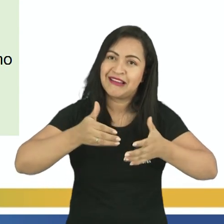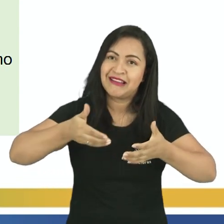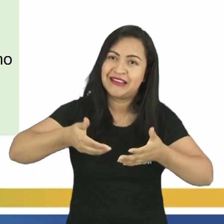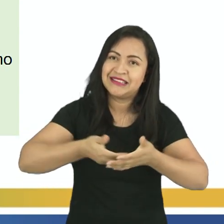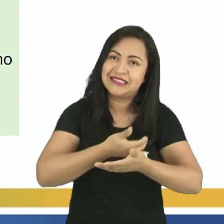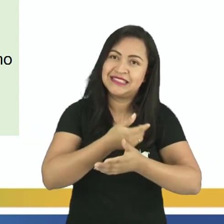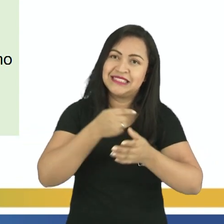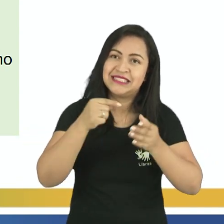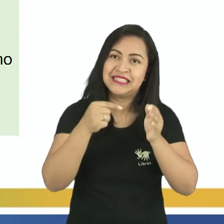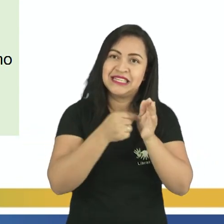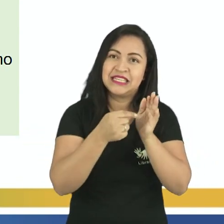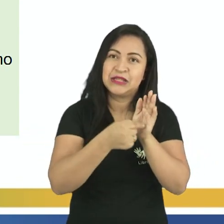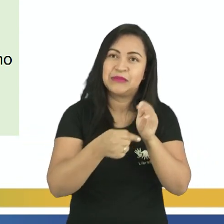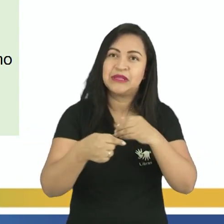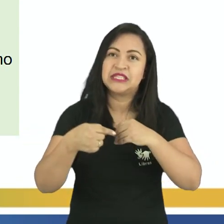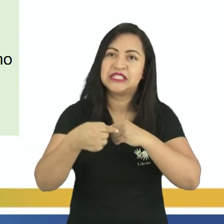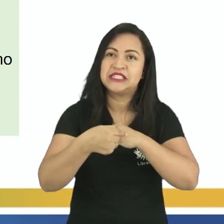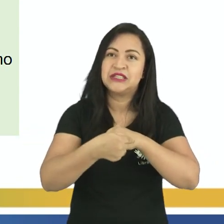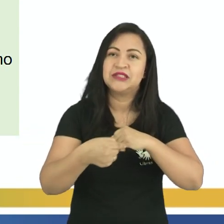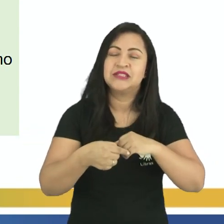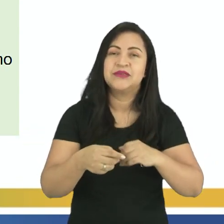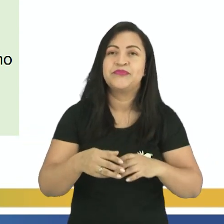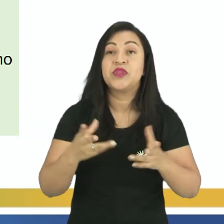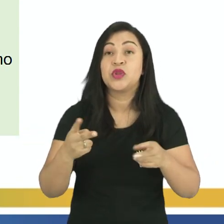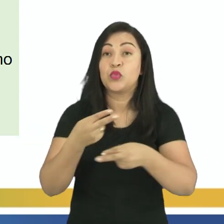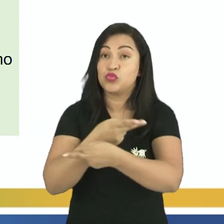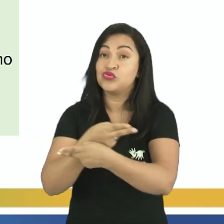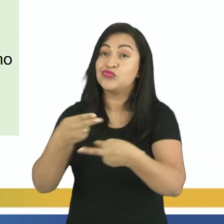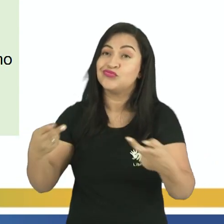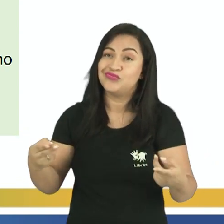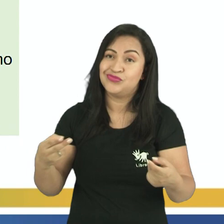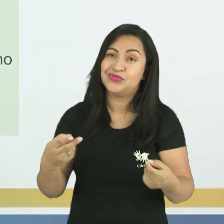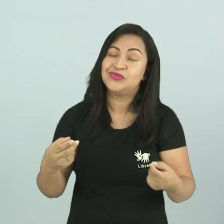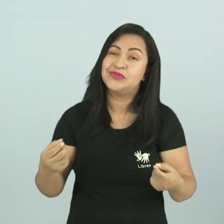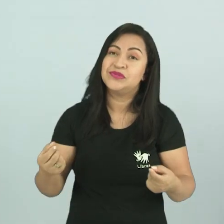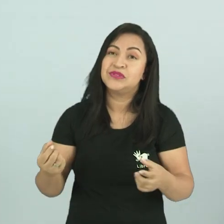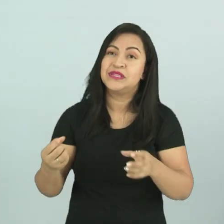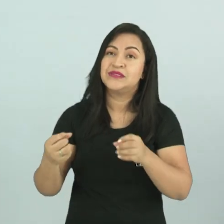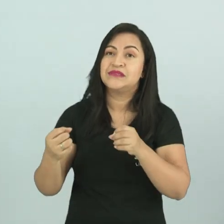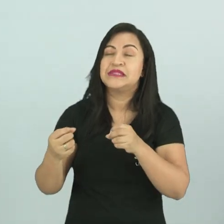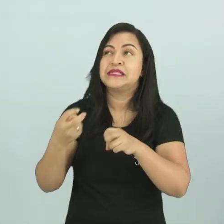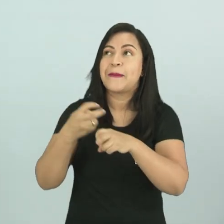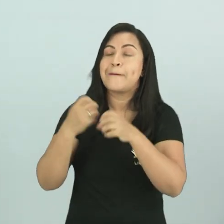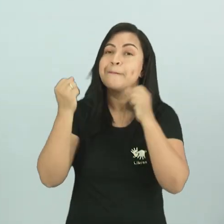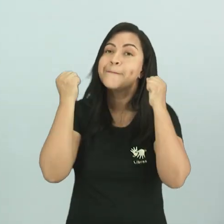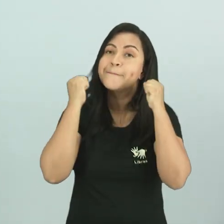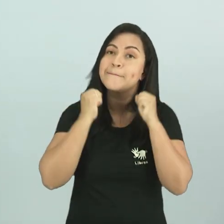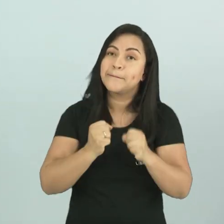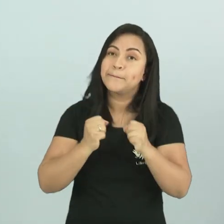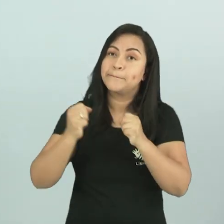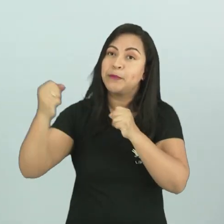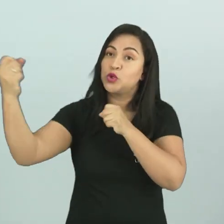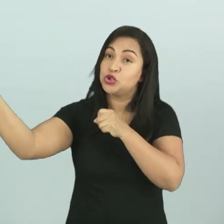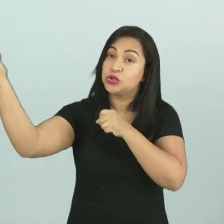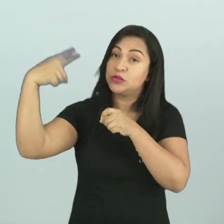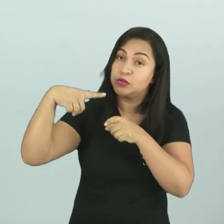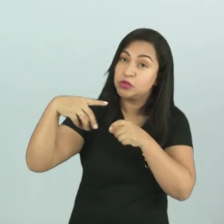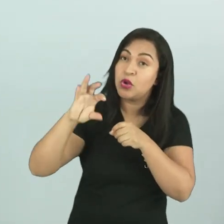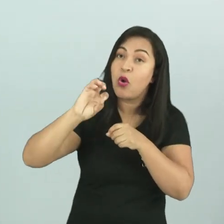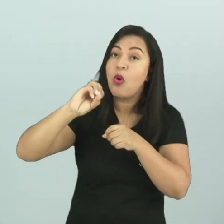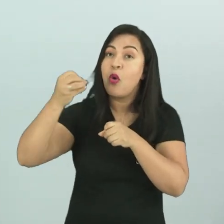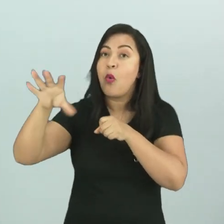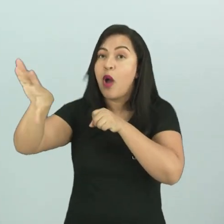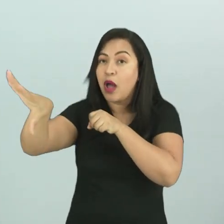para vocês, os objetos eles têm a capacidade de refletir ou de absorver a luz branca. Aí o